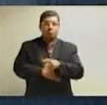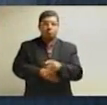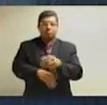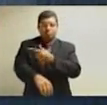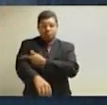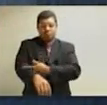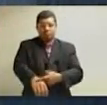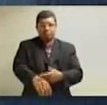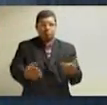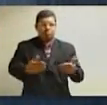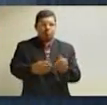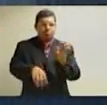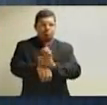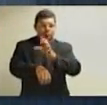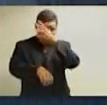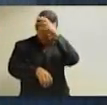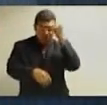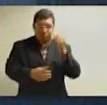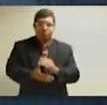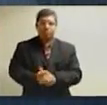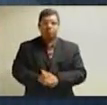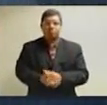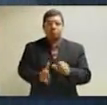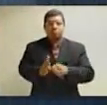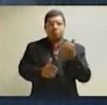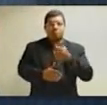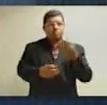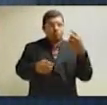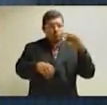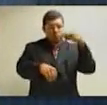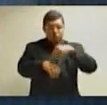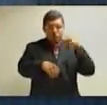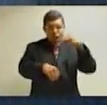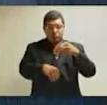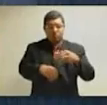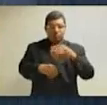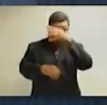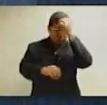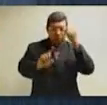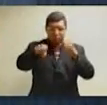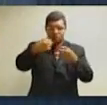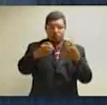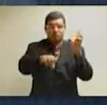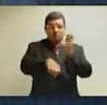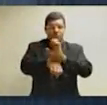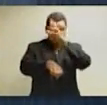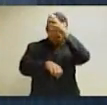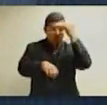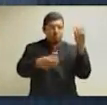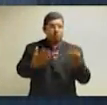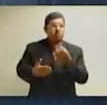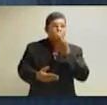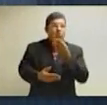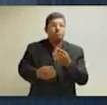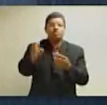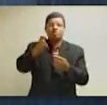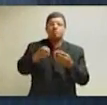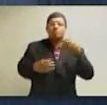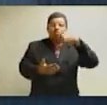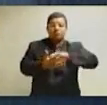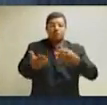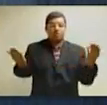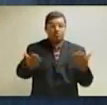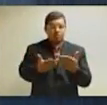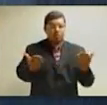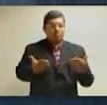de educação no Estado do Amazonas. Primeiro no município de Manaus, depois no Estado do Amazonas. E o que